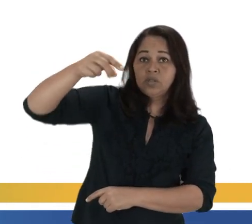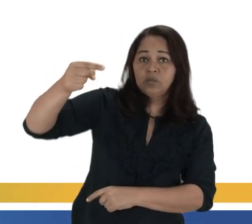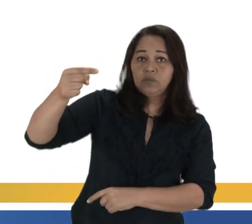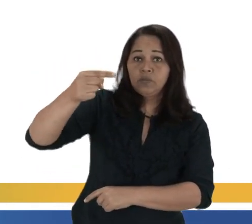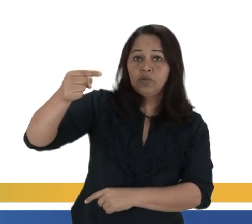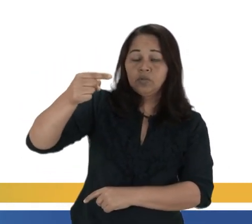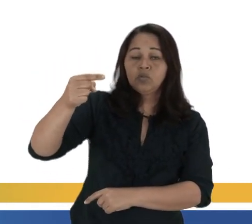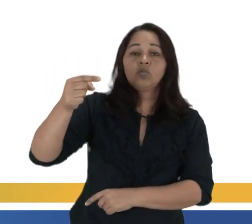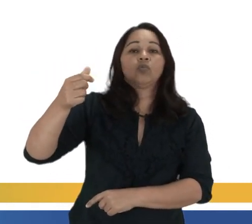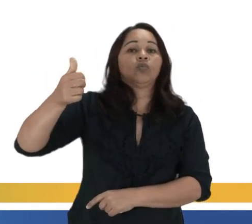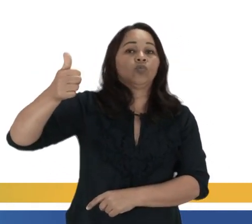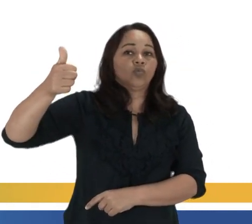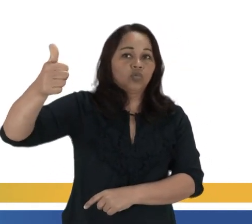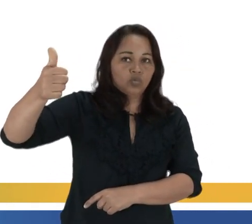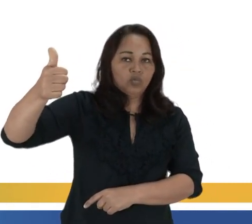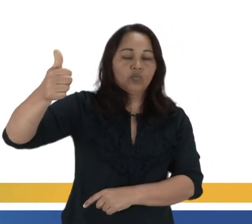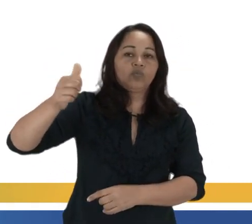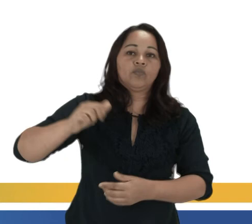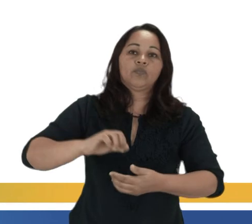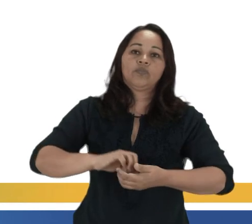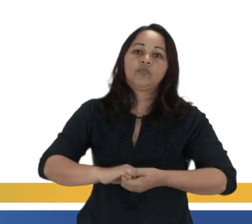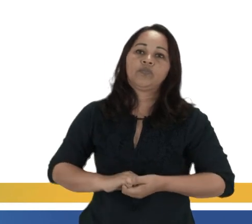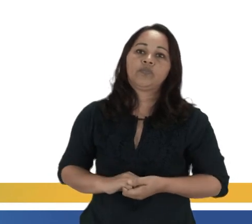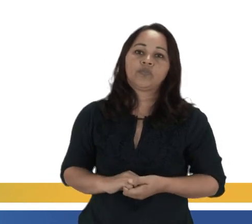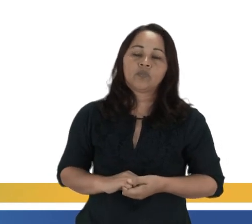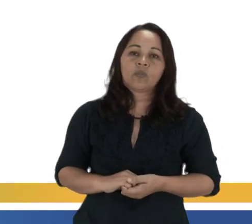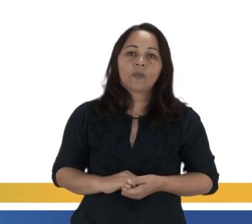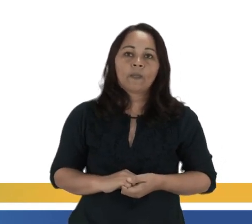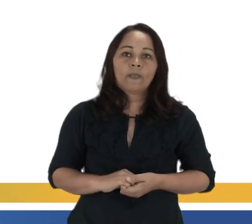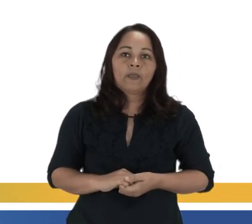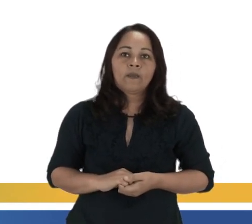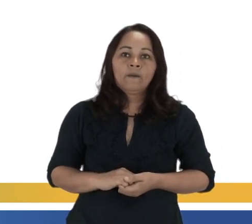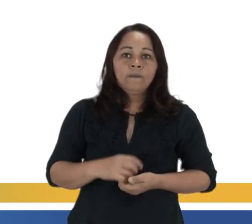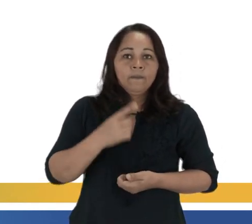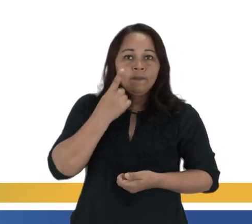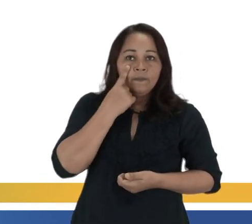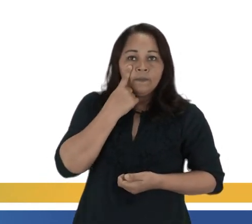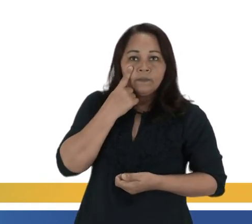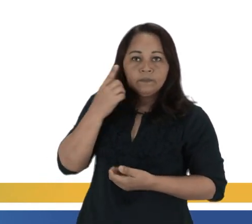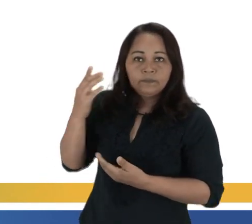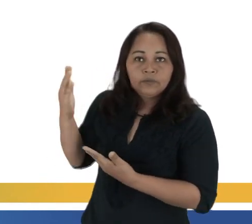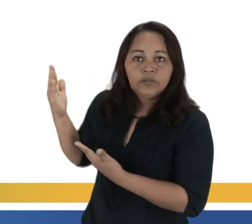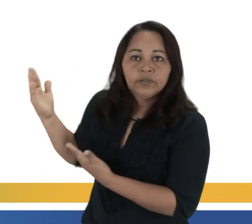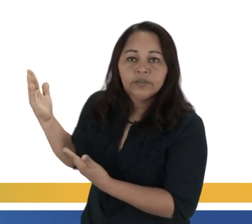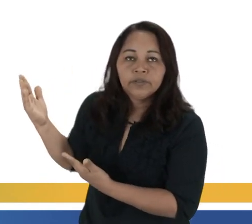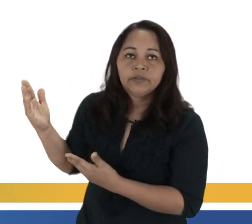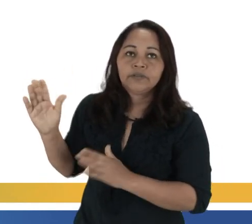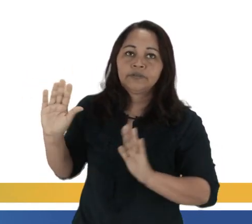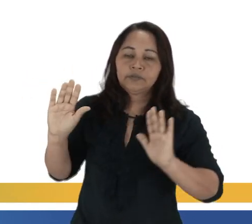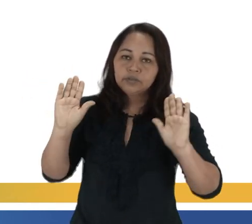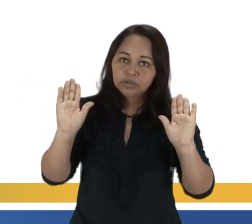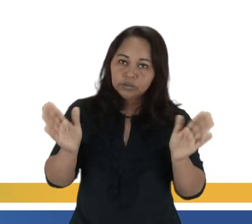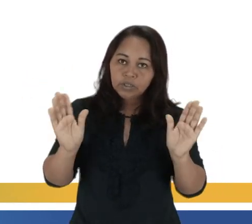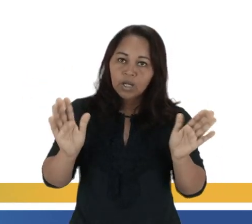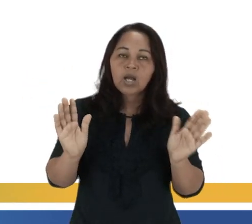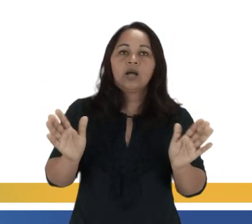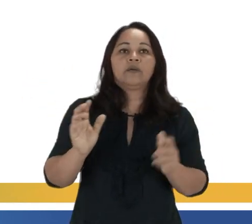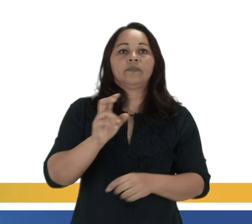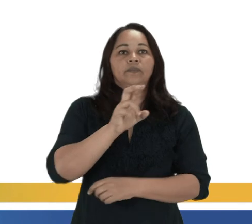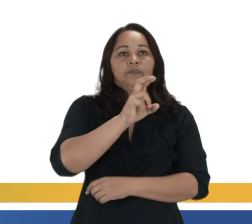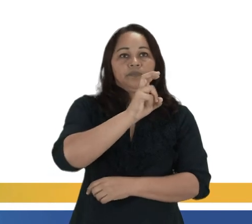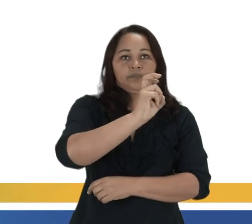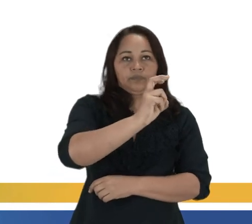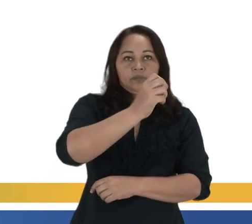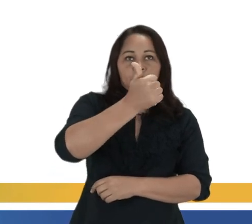quantos dias esse total de alunos estariam contaminados, tá bom? Então, olha só, juntei aí todos os termos semelhantes,